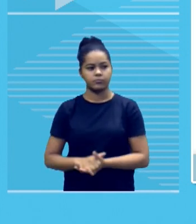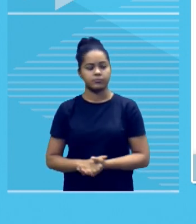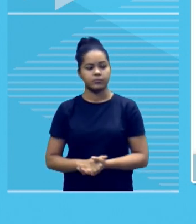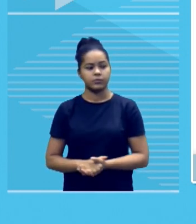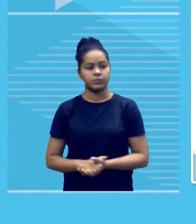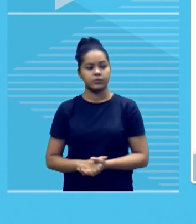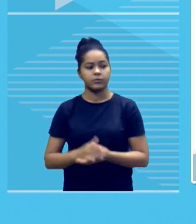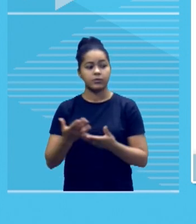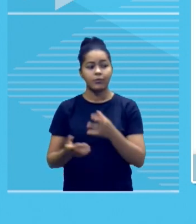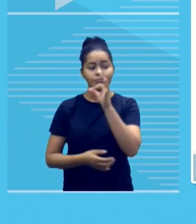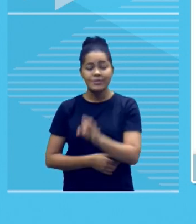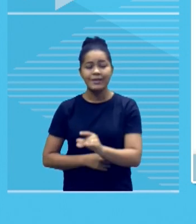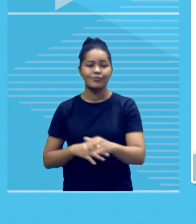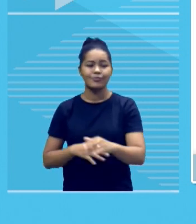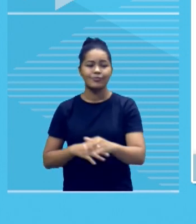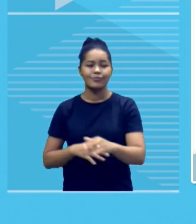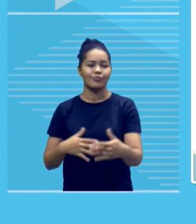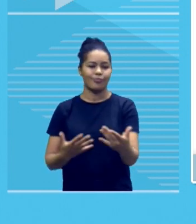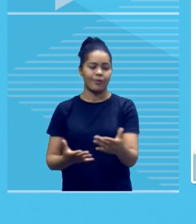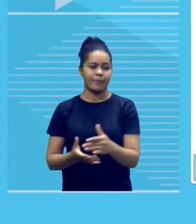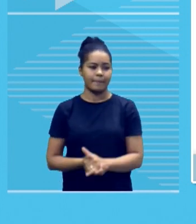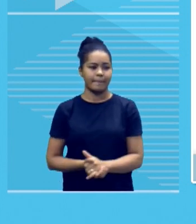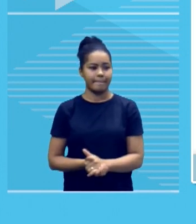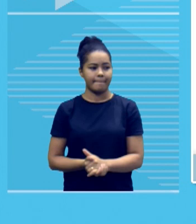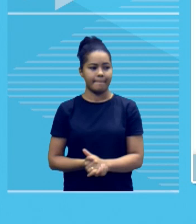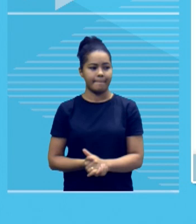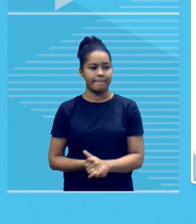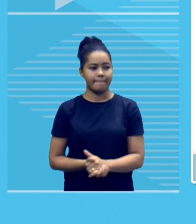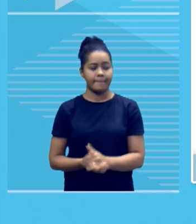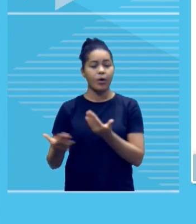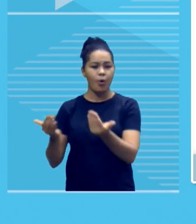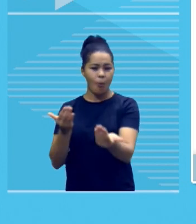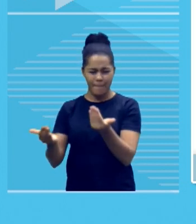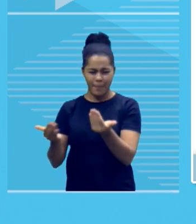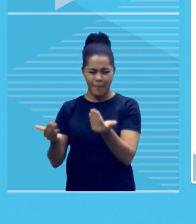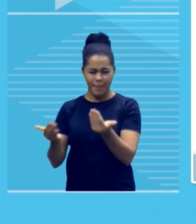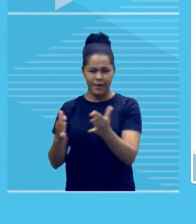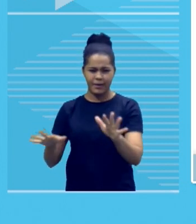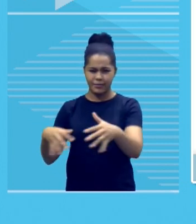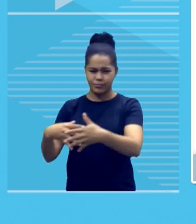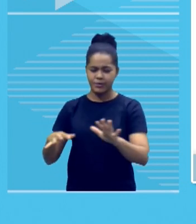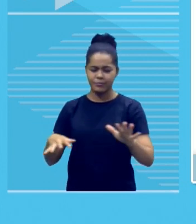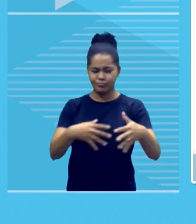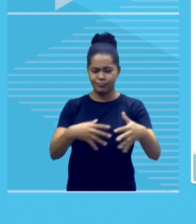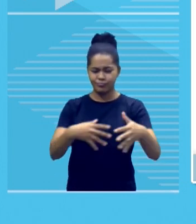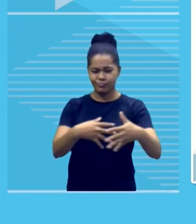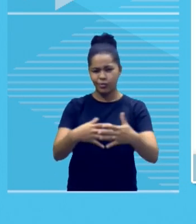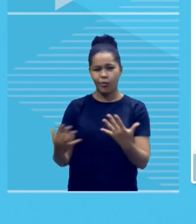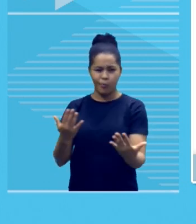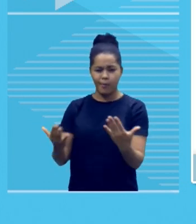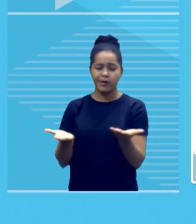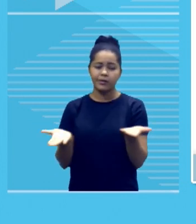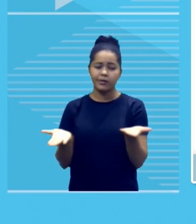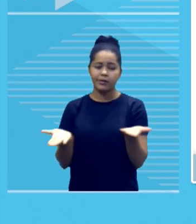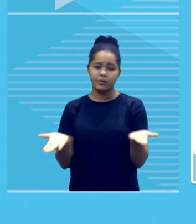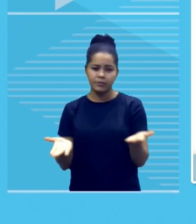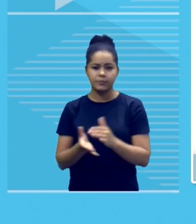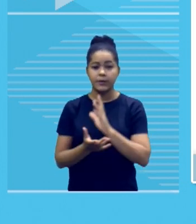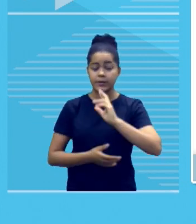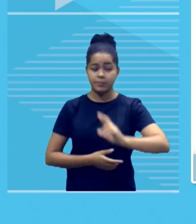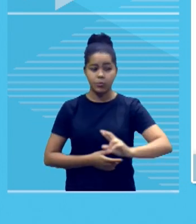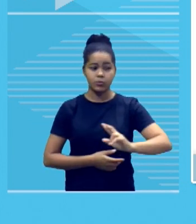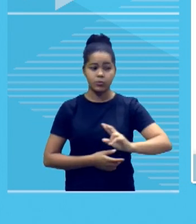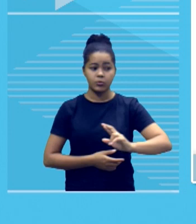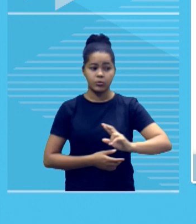é correto afirmar que ele quer saber para você comparar é o tipo de isomeria a resposta que vai dar certo aqui a letra